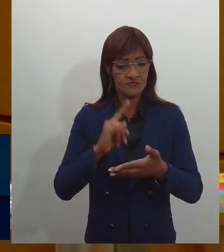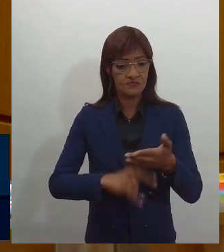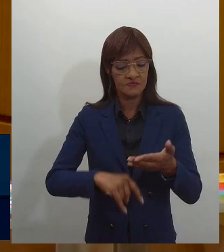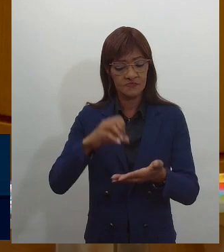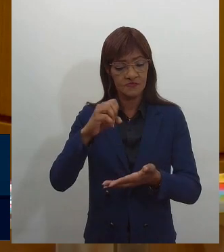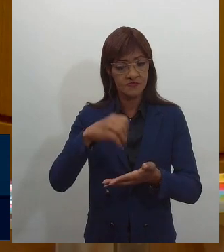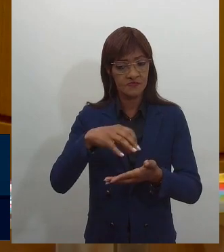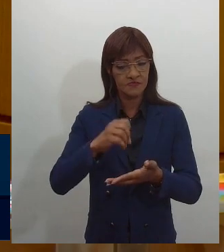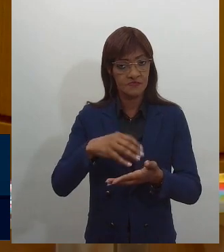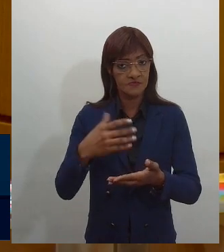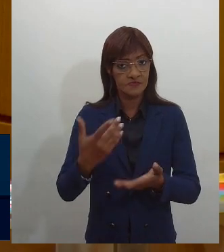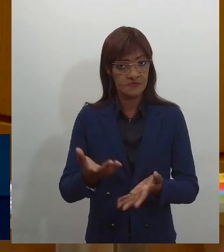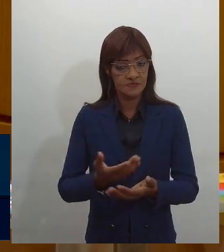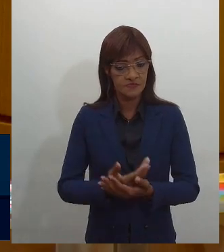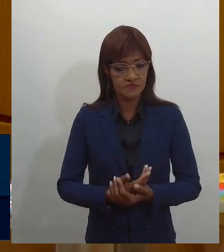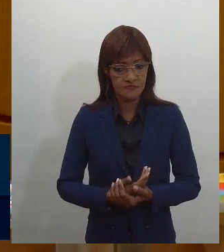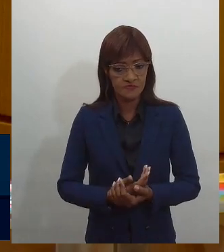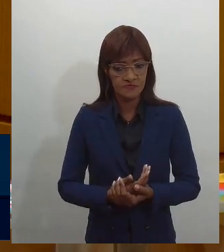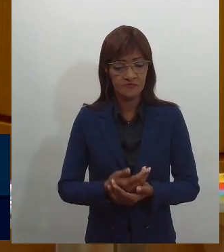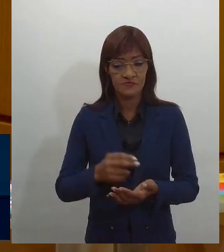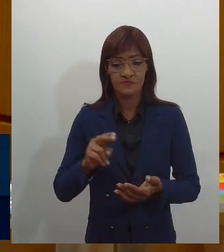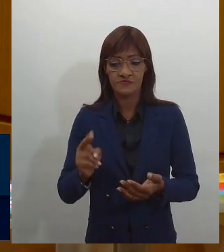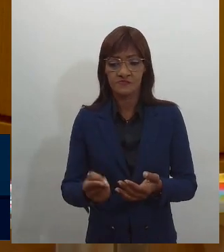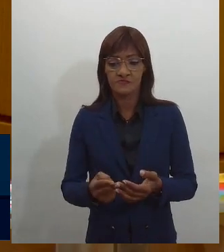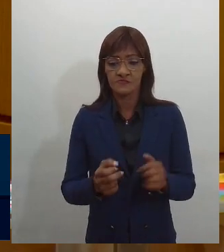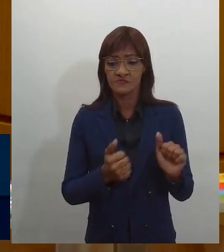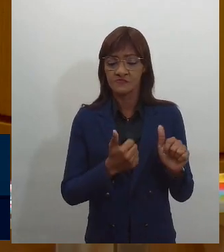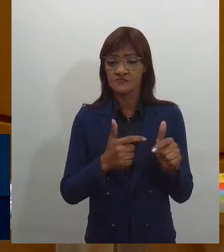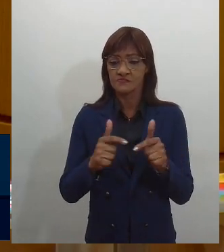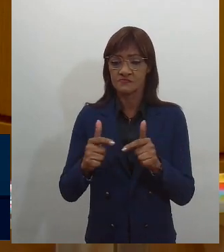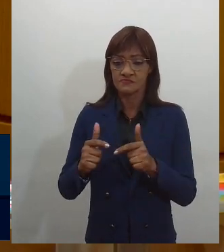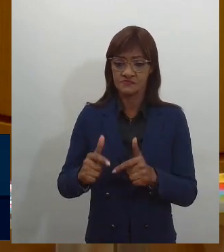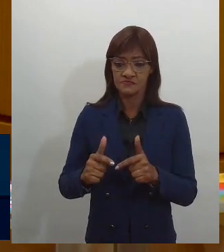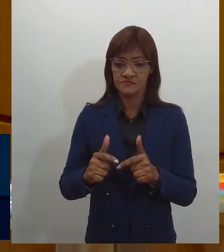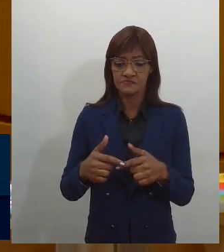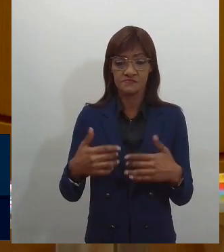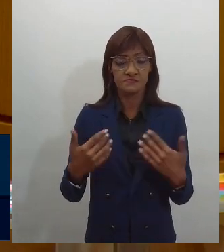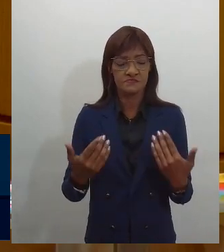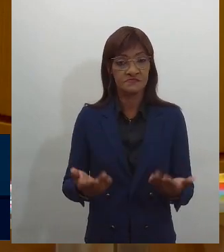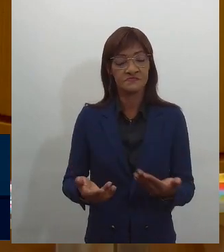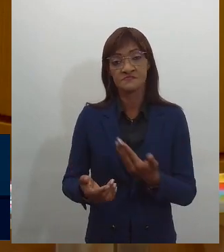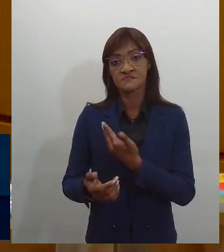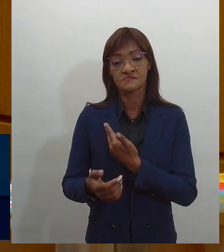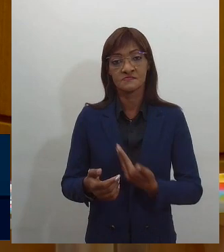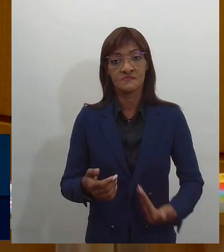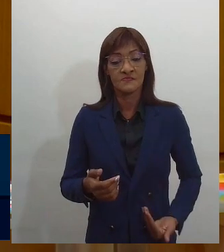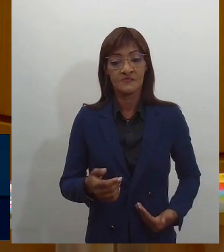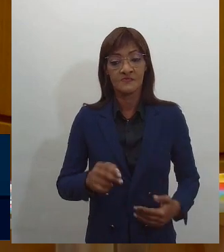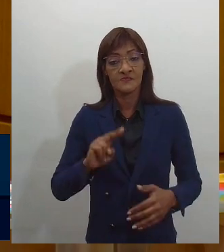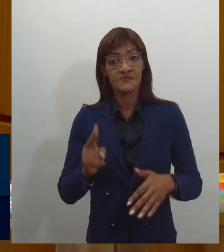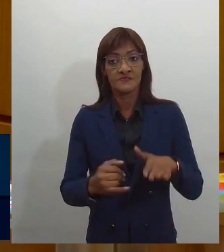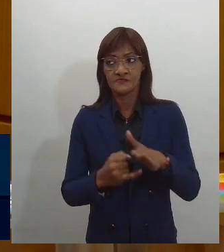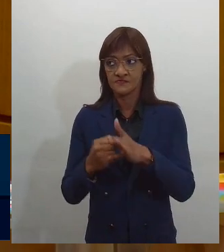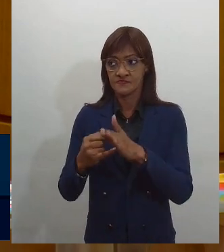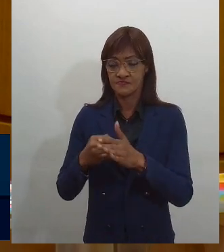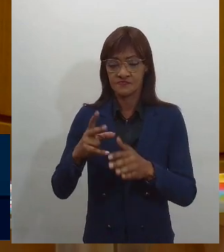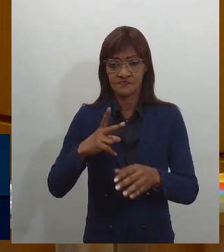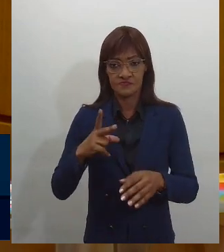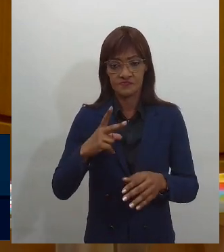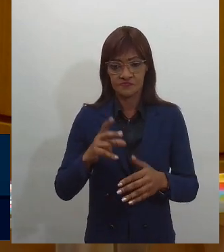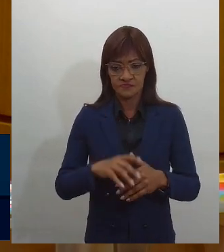ou realização de trabalhos para órgãos públicos ou instituições privadas. A inscrição